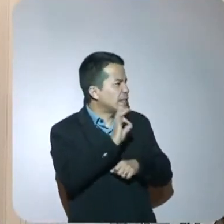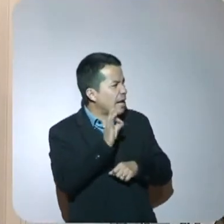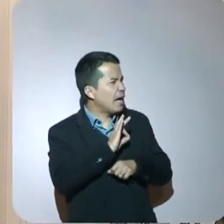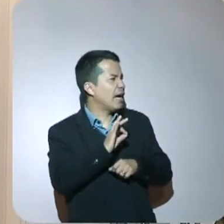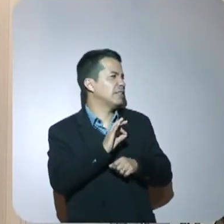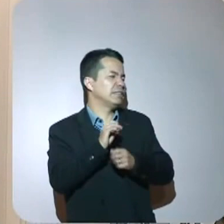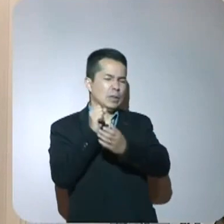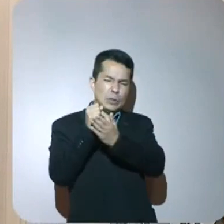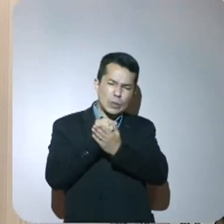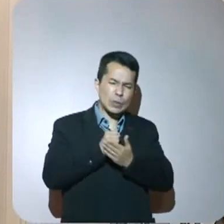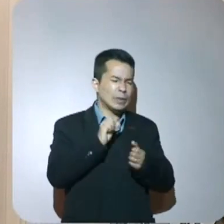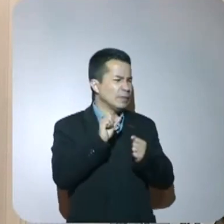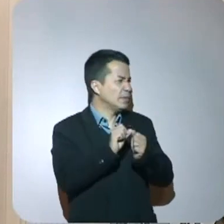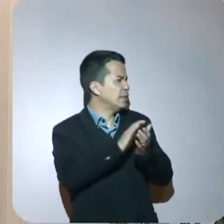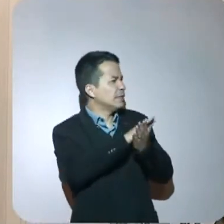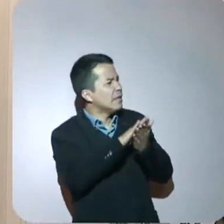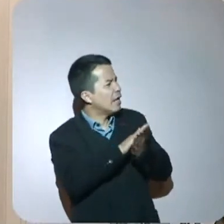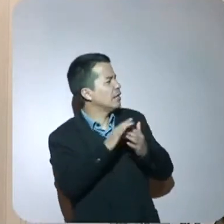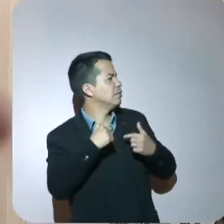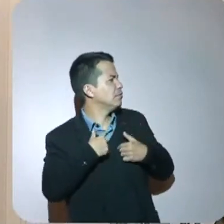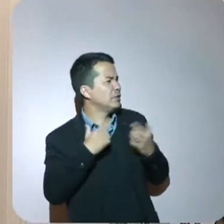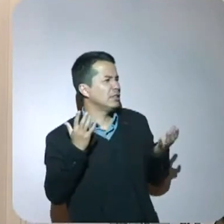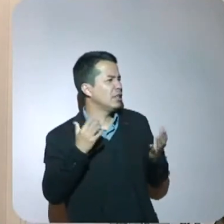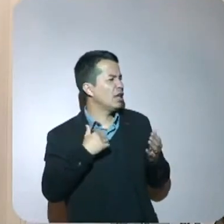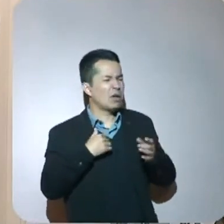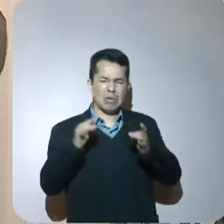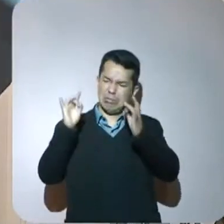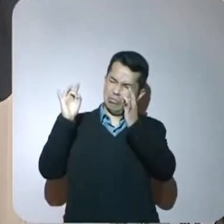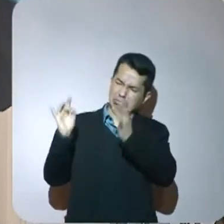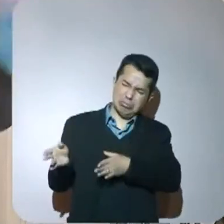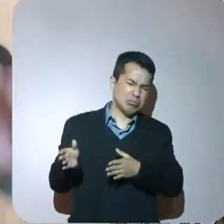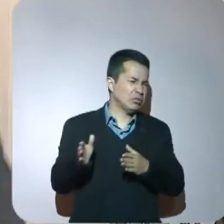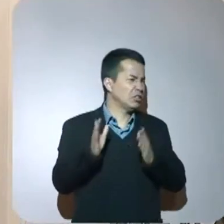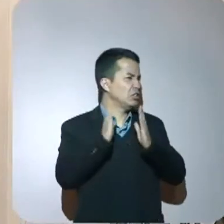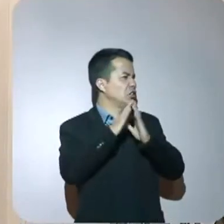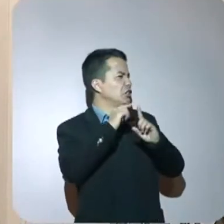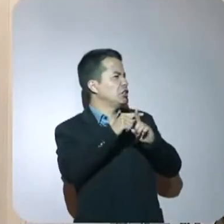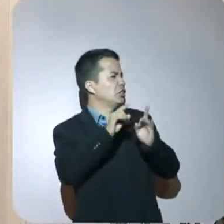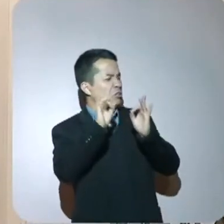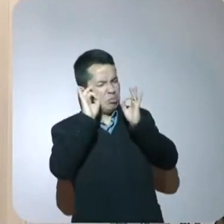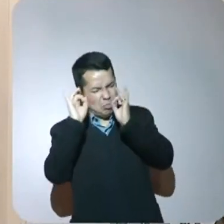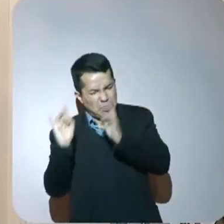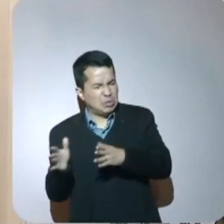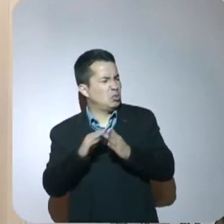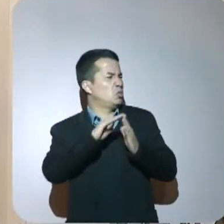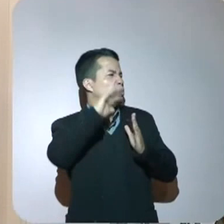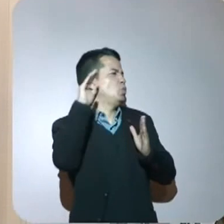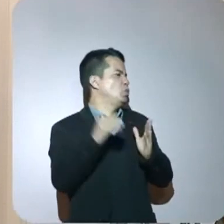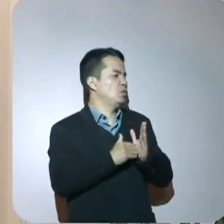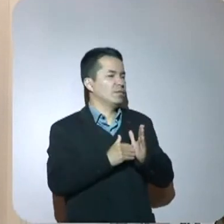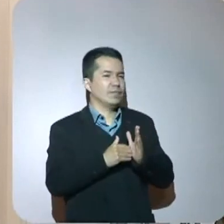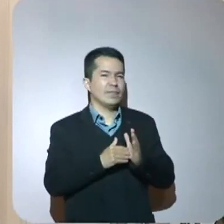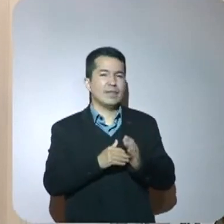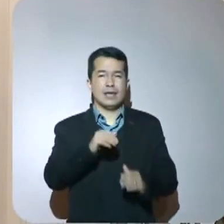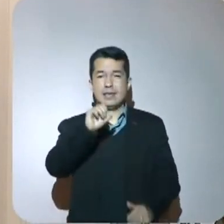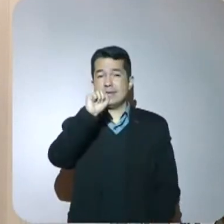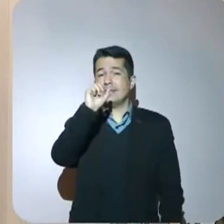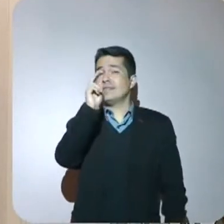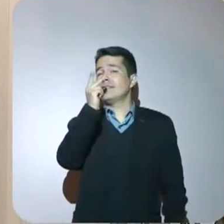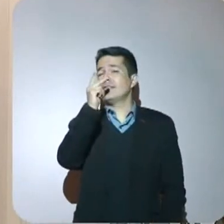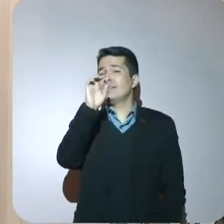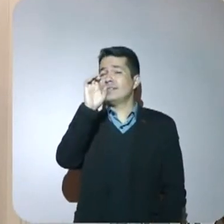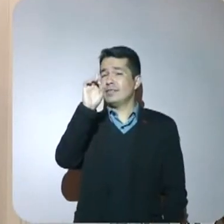fez aquilo, e eu abandonei a fé, abandonei tudo. Tá? E aí então o Dr. Shedd, daquele